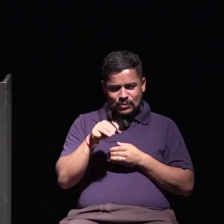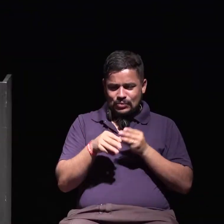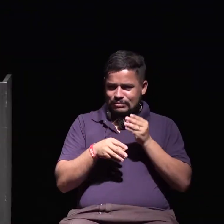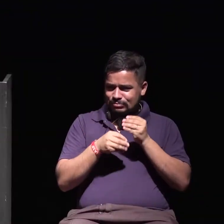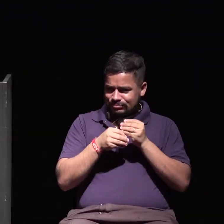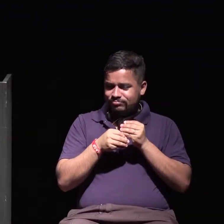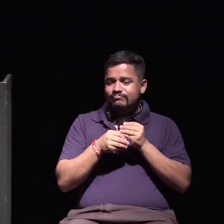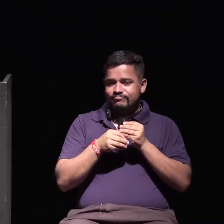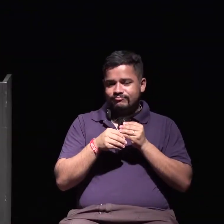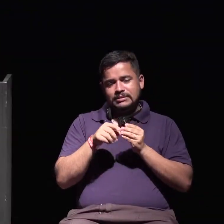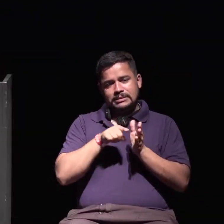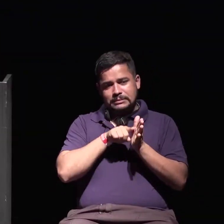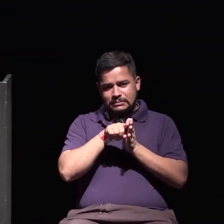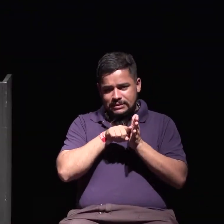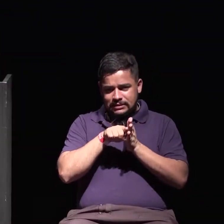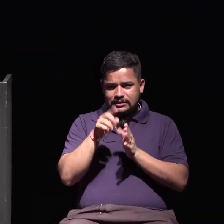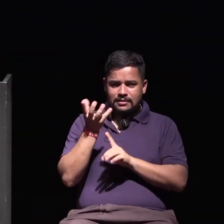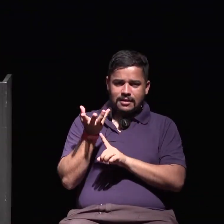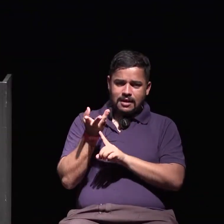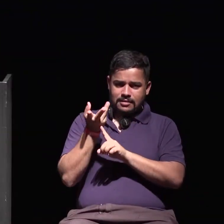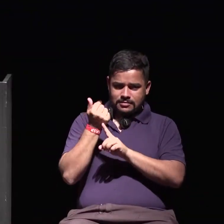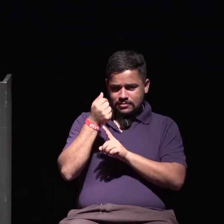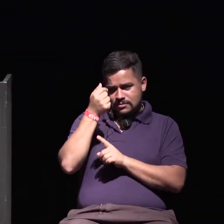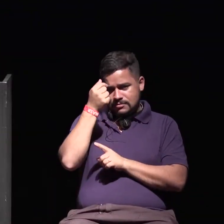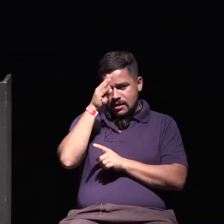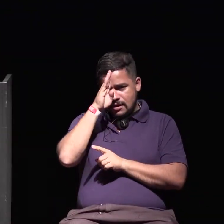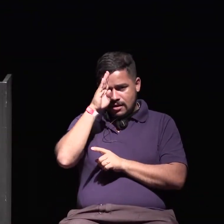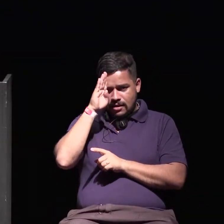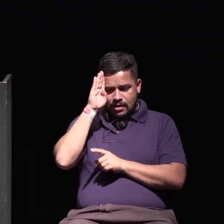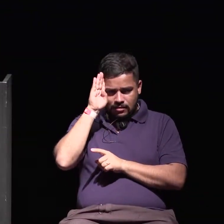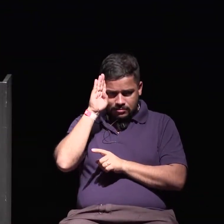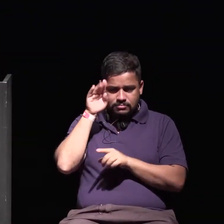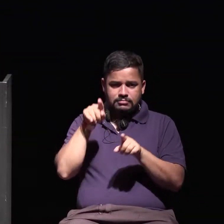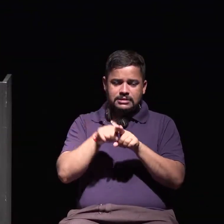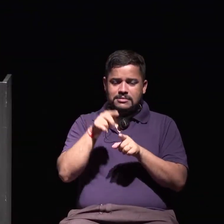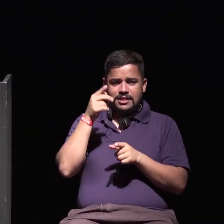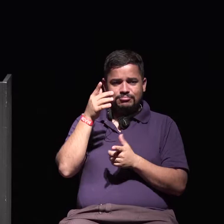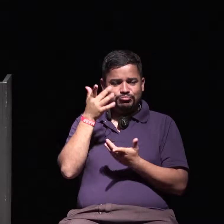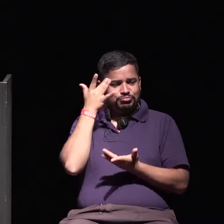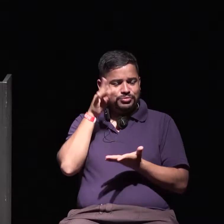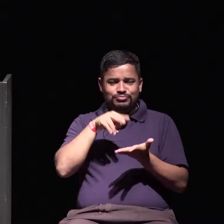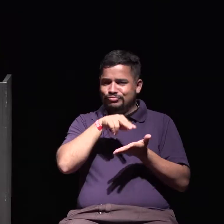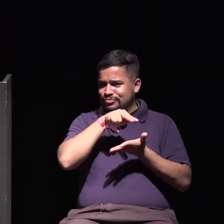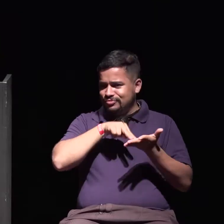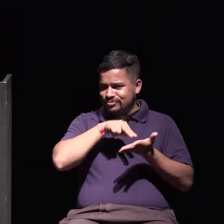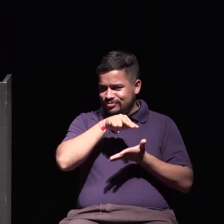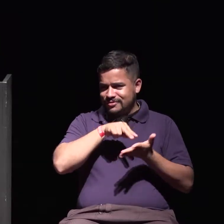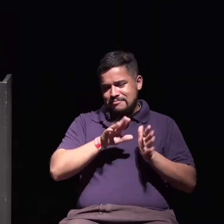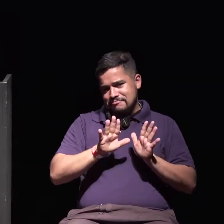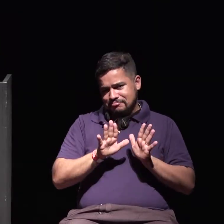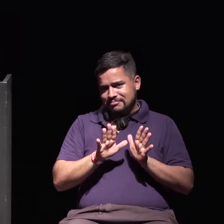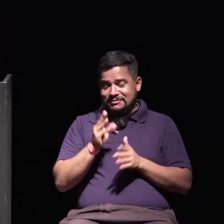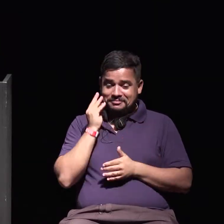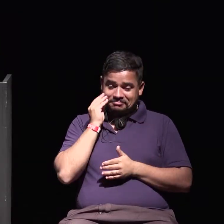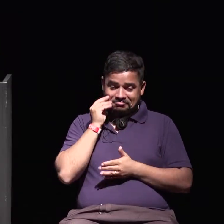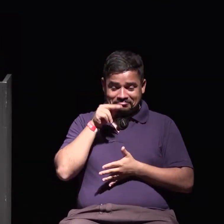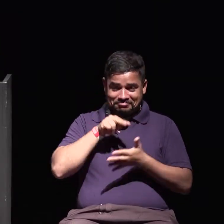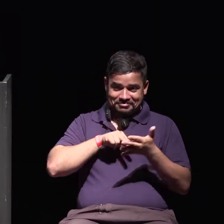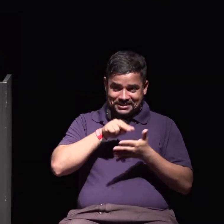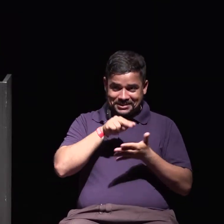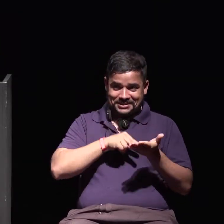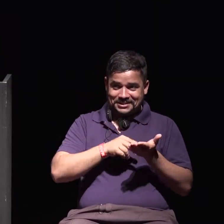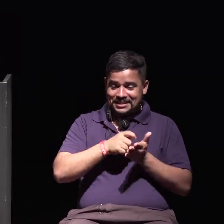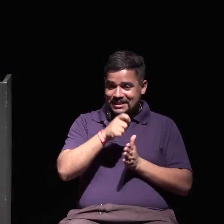pesquisa, tanto artística quanto acadêmica. Eu não tinha ideia de ler, mas, enfim, eu vou acabar lendo aqui um